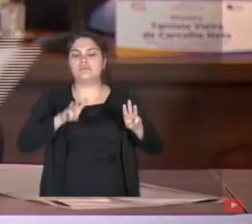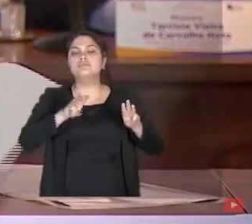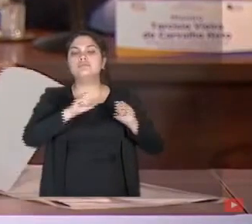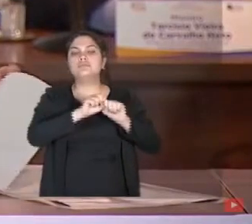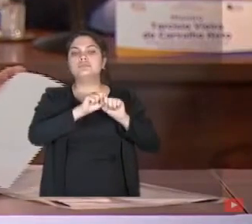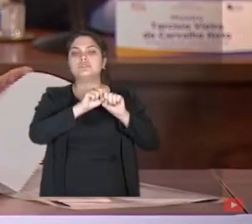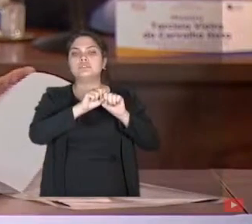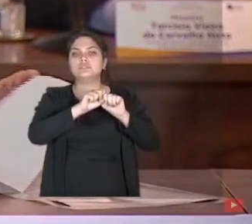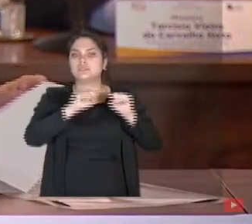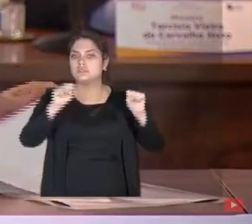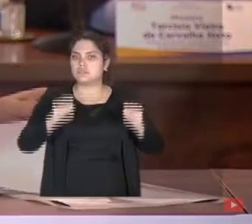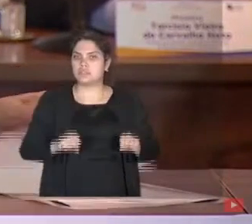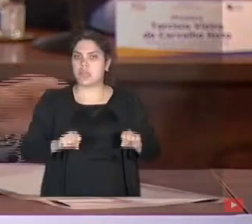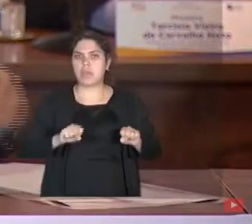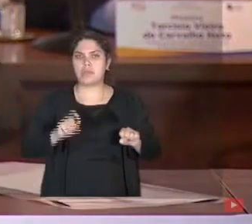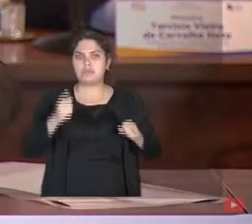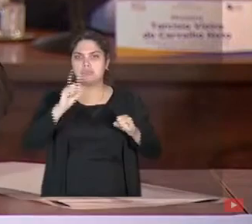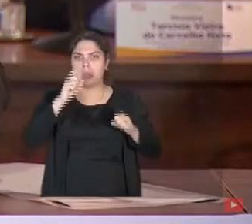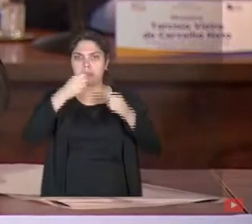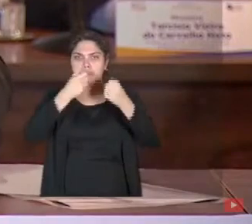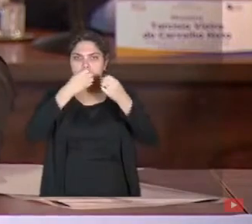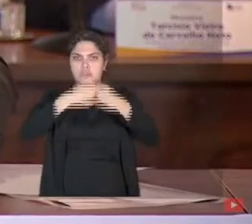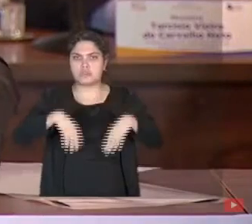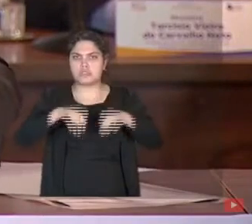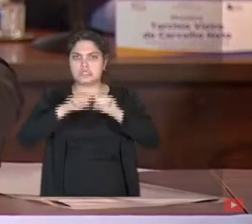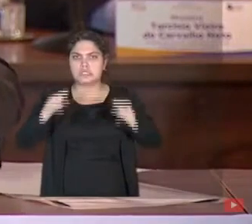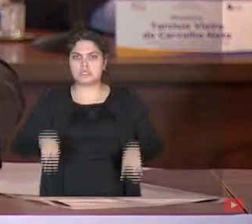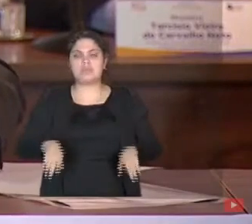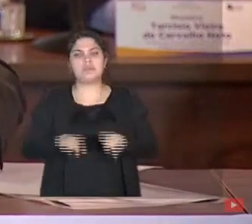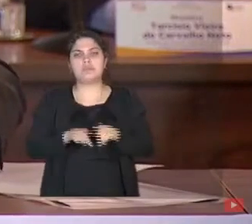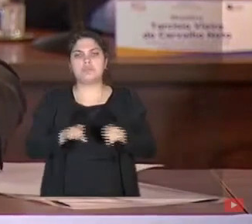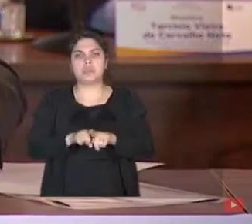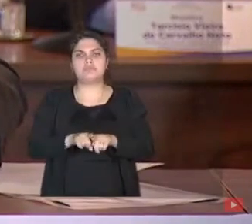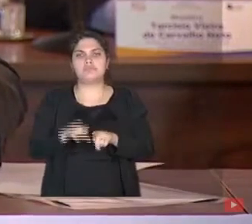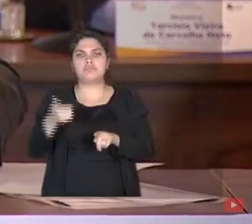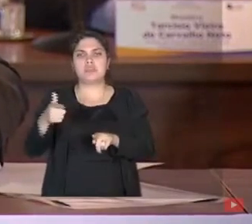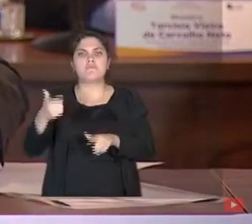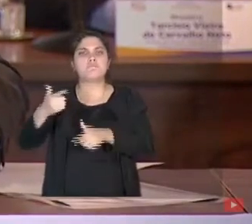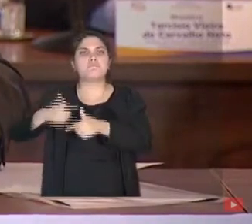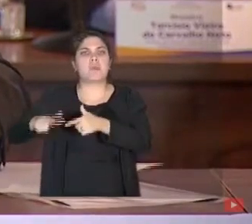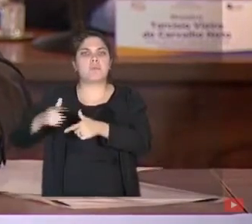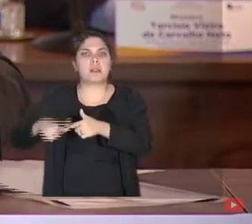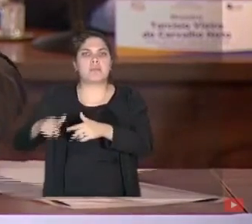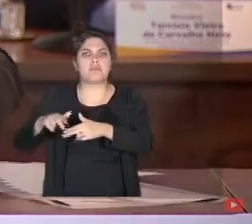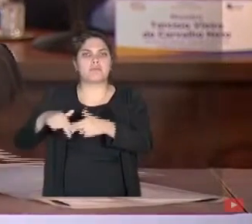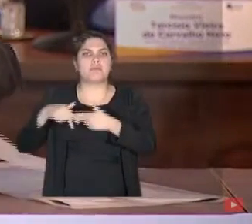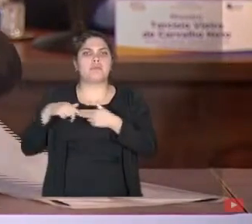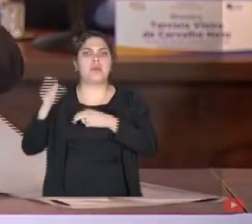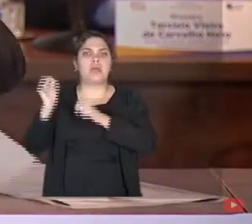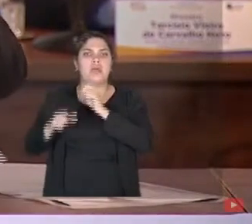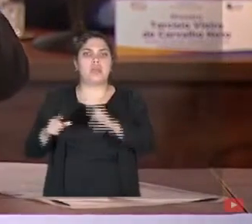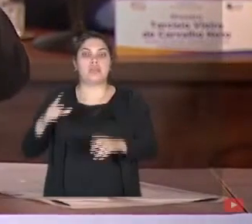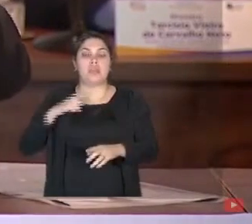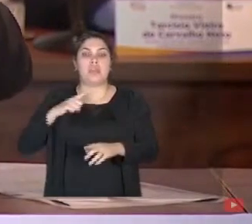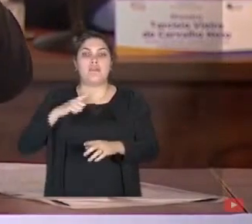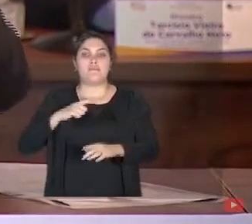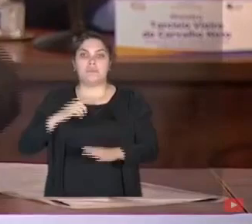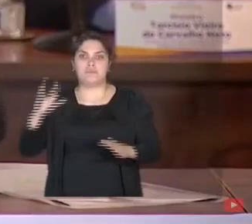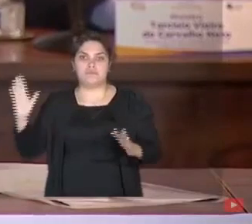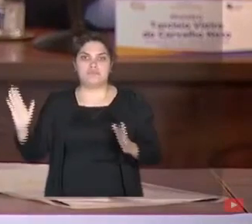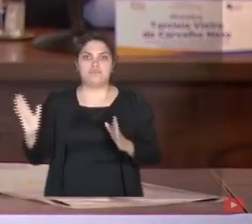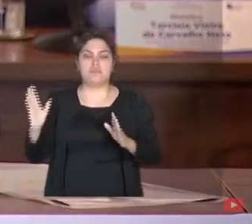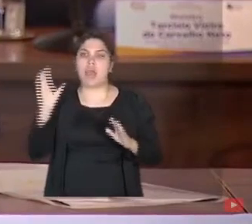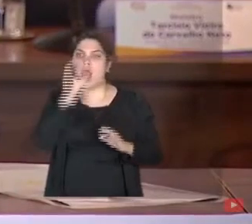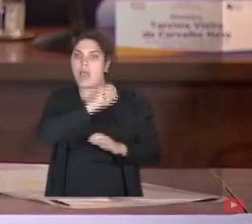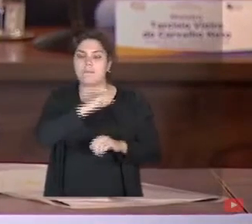foi inteiramente inócuo esse ataque. Houve uma reação imediata por parte